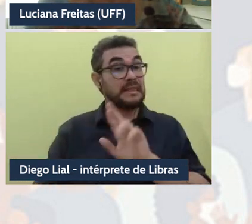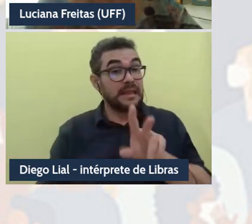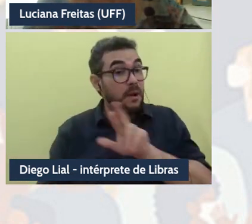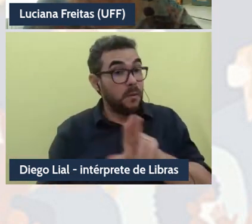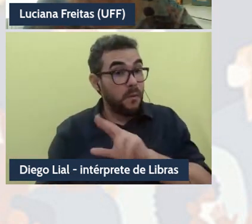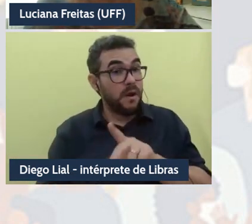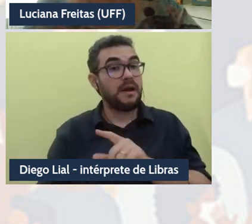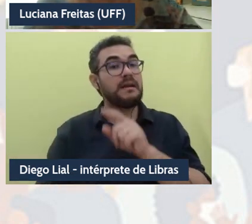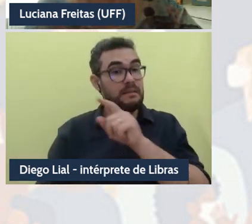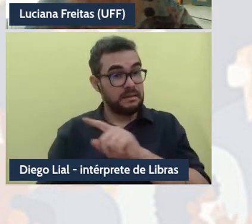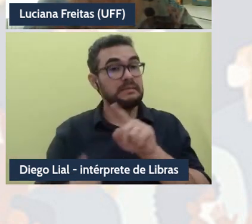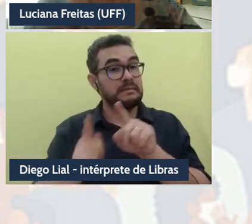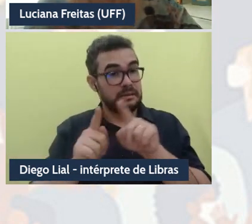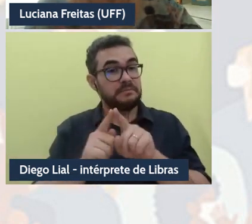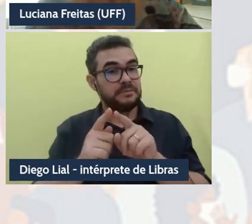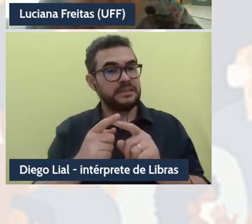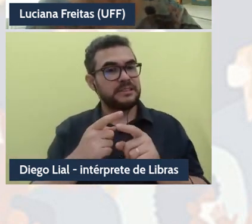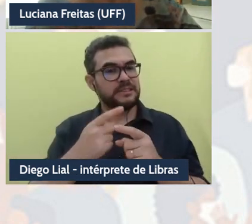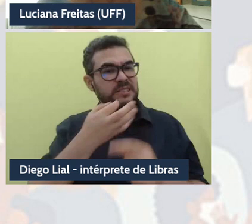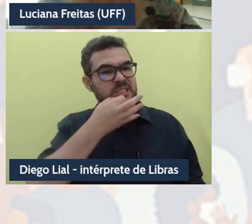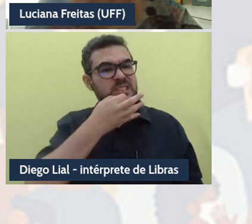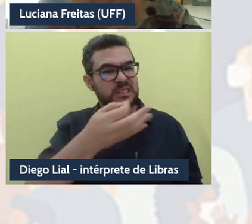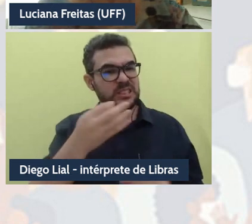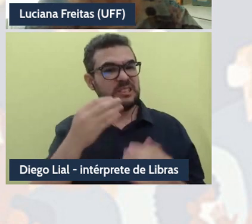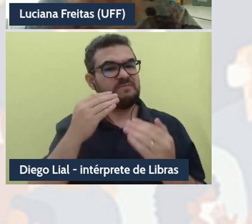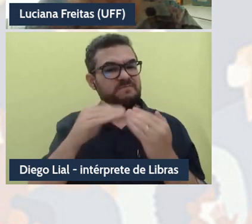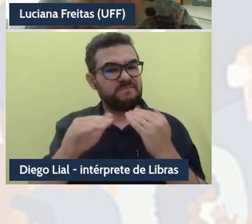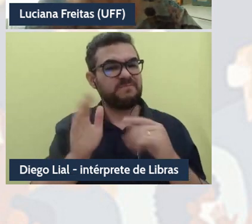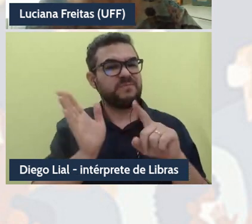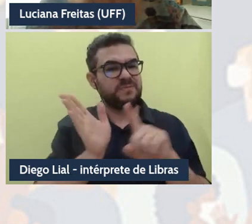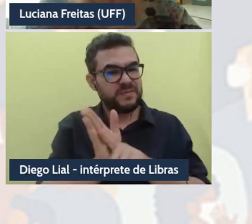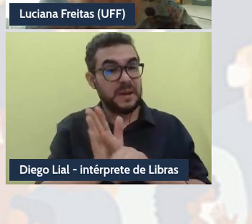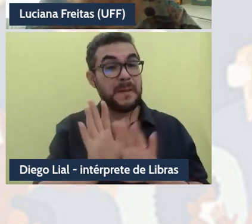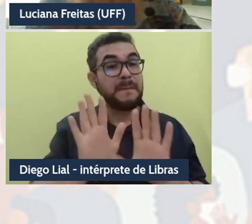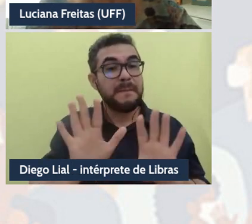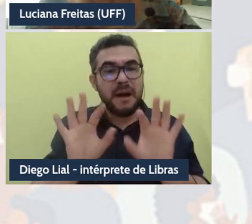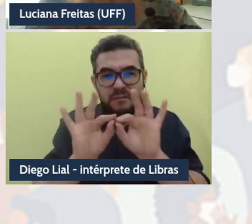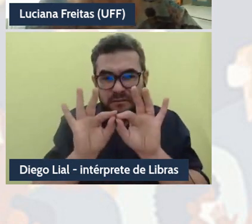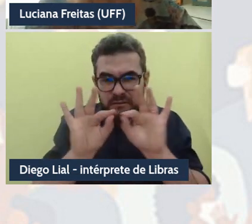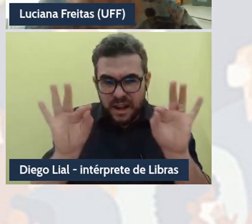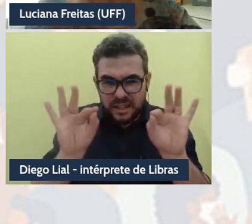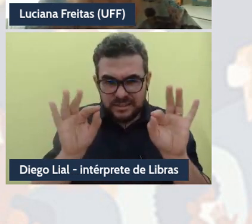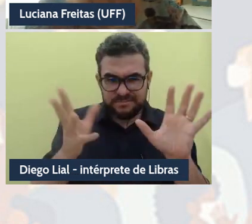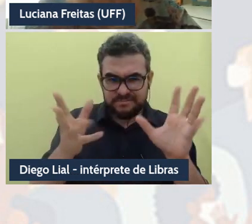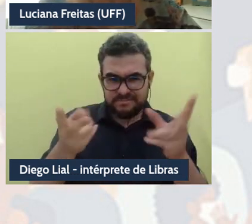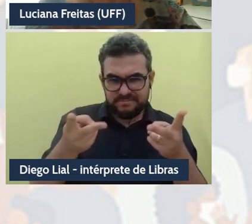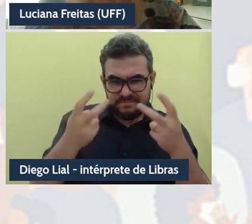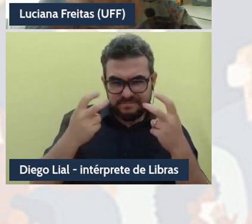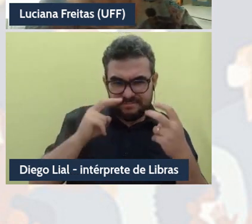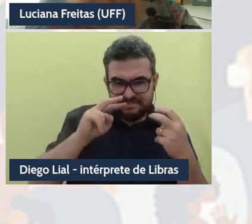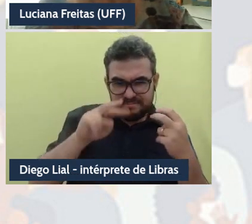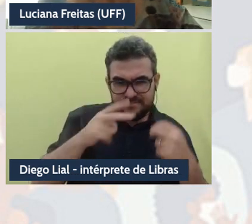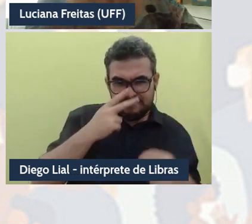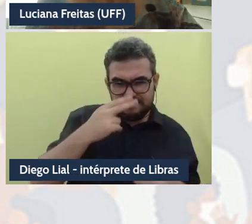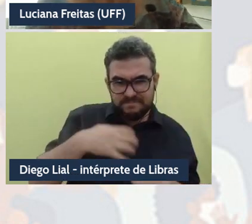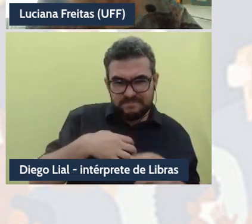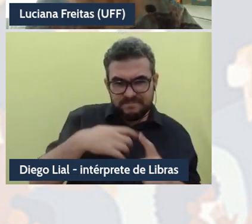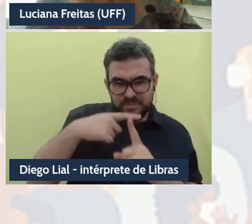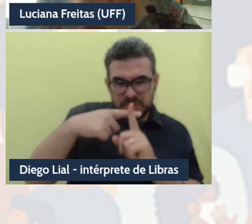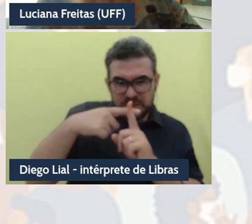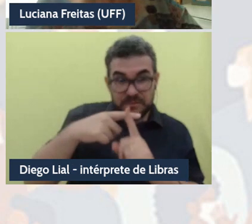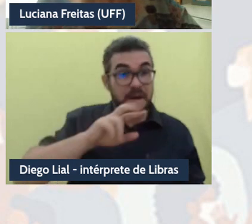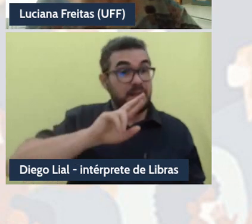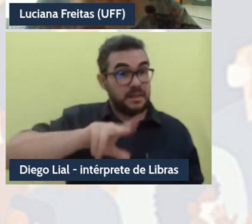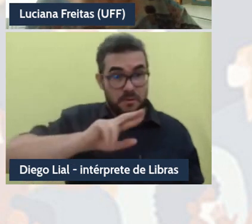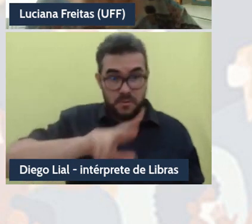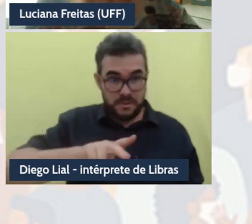a maior parte da bibliografia de educação elaborada no mundo sobre esse acontecimento, né?